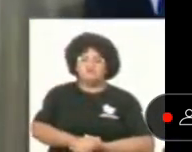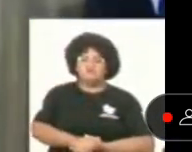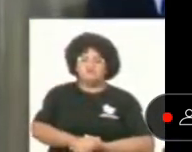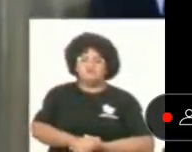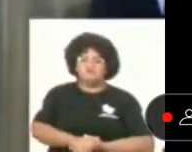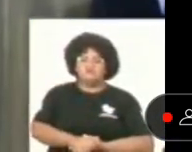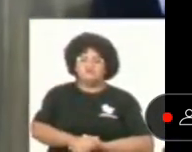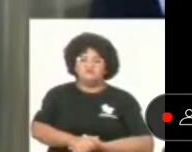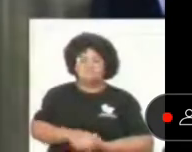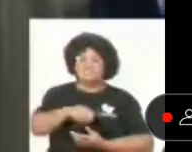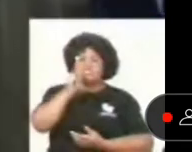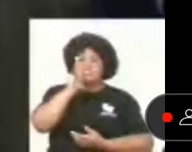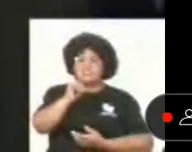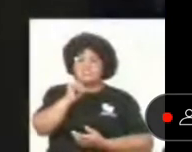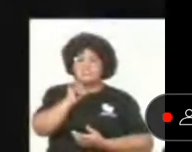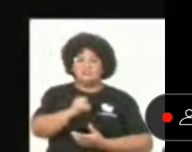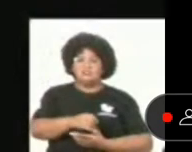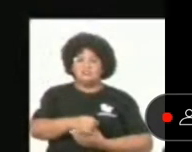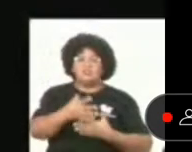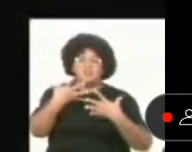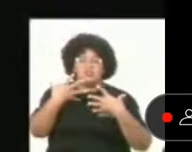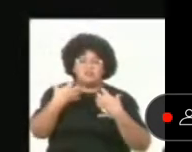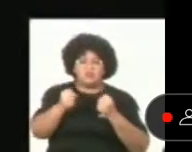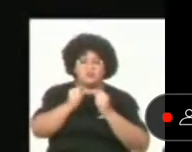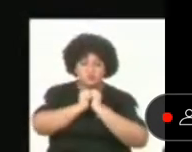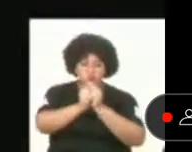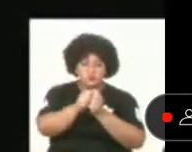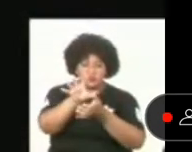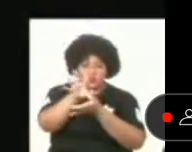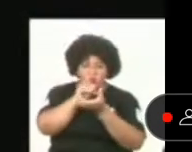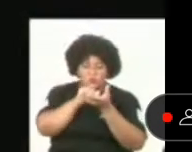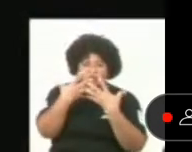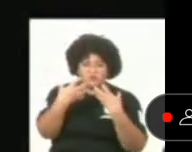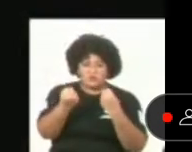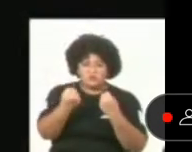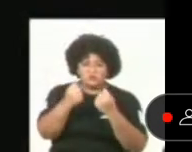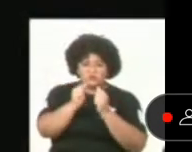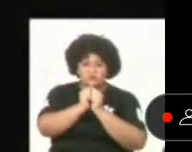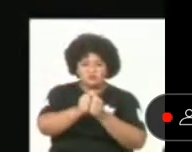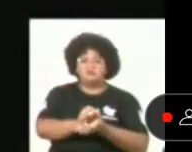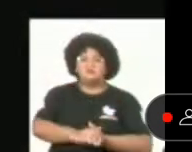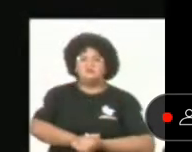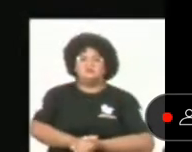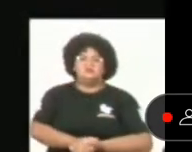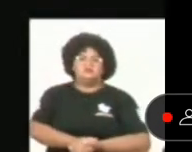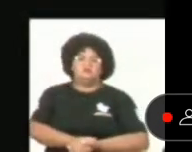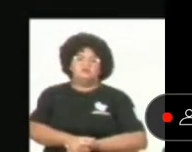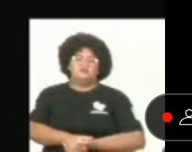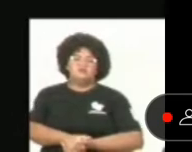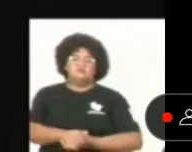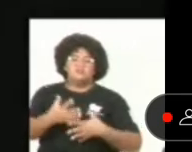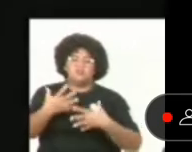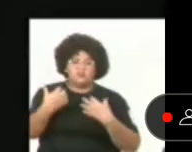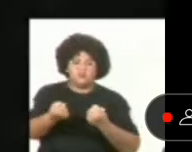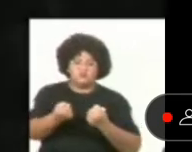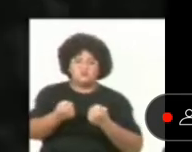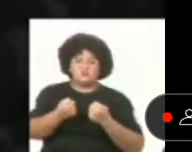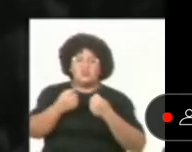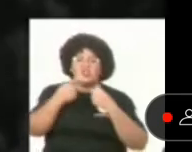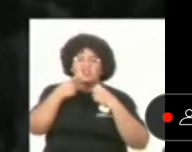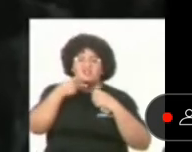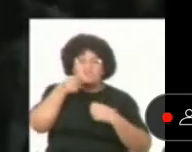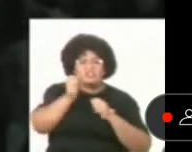Se o meu povo... Vamos declarar a igreja? Vamos? Acho que já colocou ali, ó. Vamos declarar com força, com